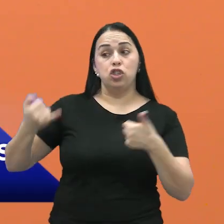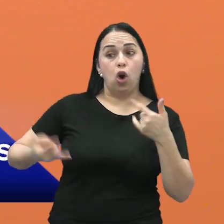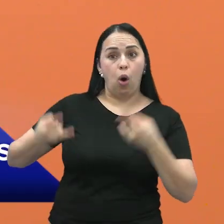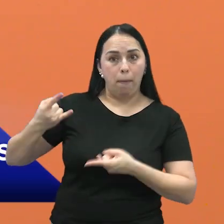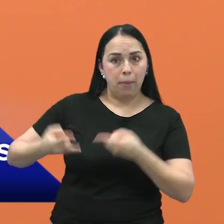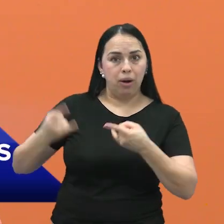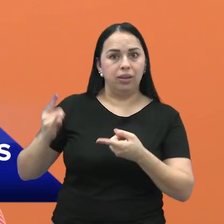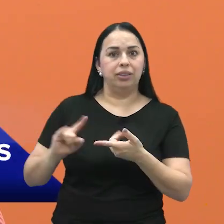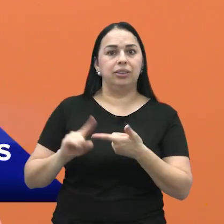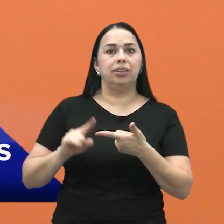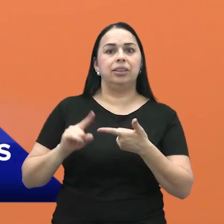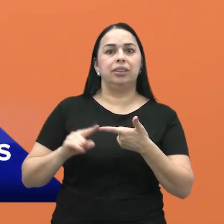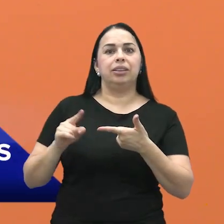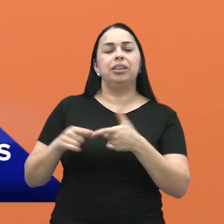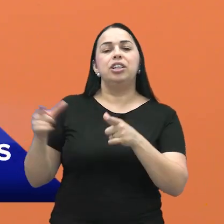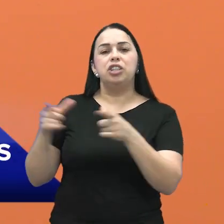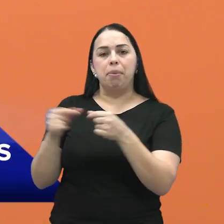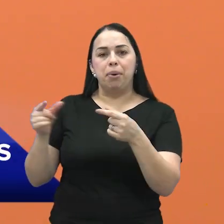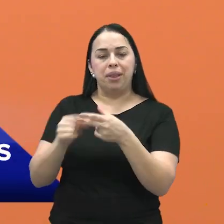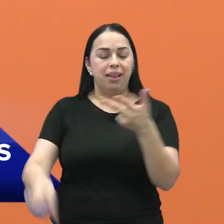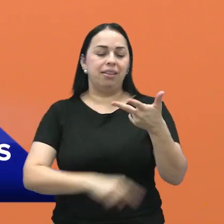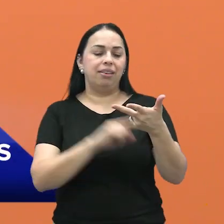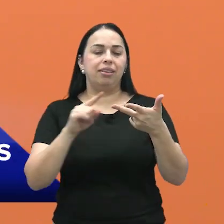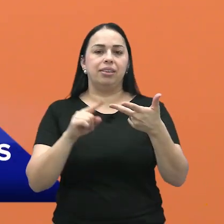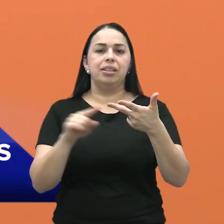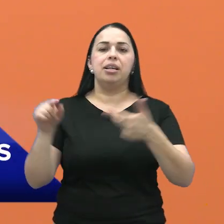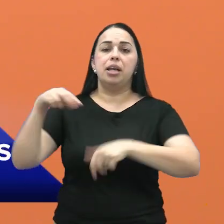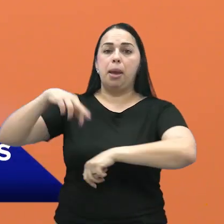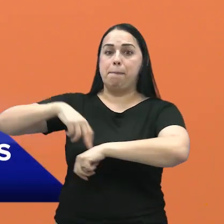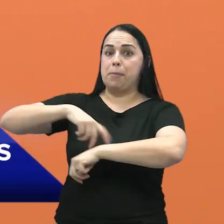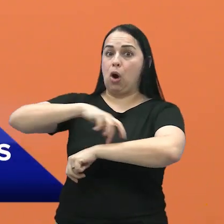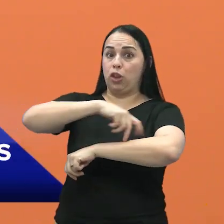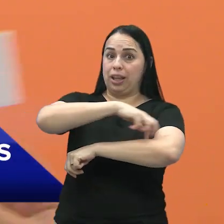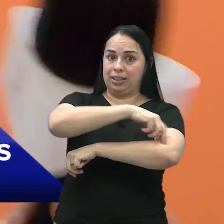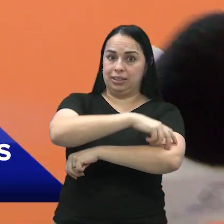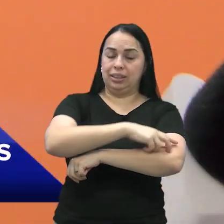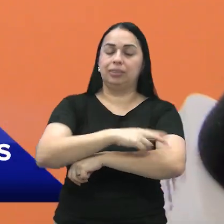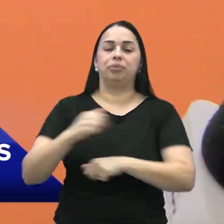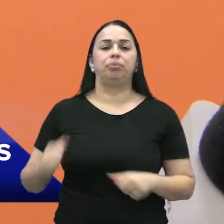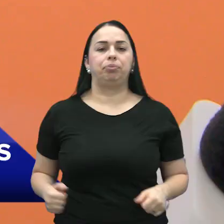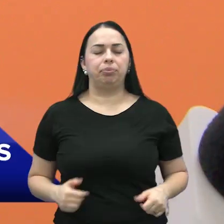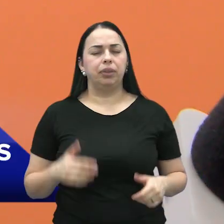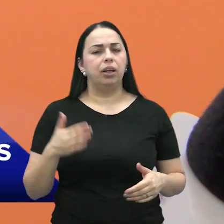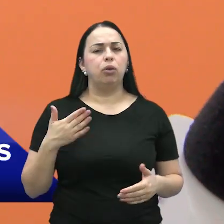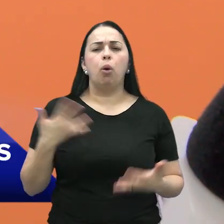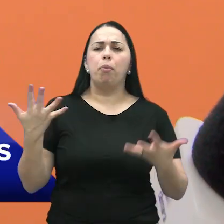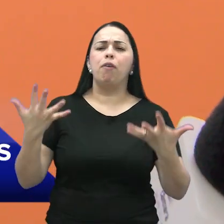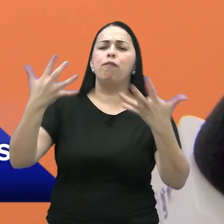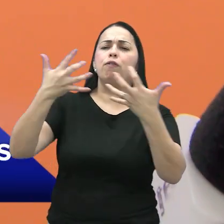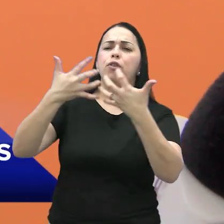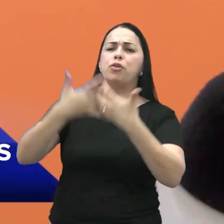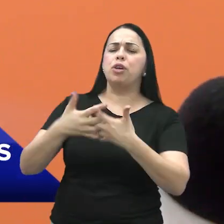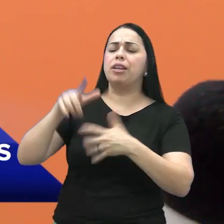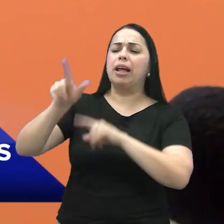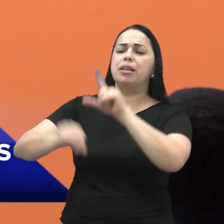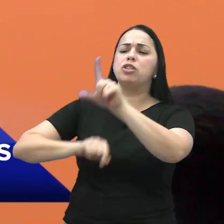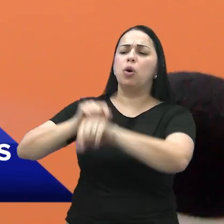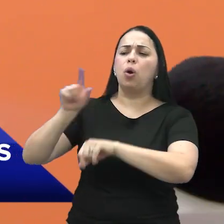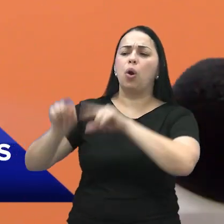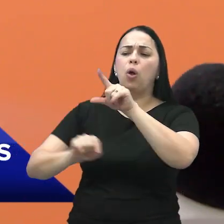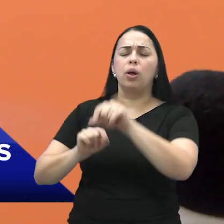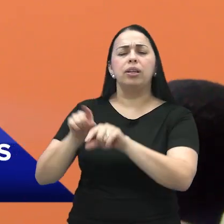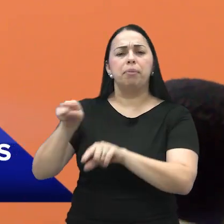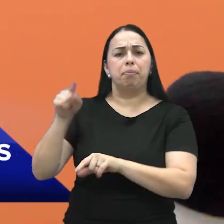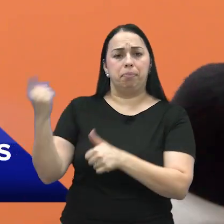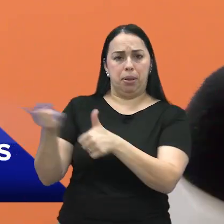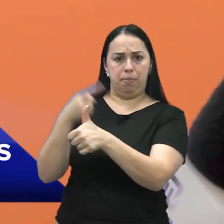de robótica, japonês e moda. Esses são alguns exemplos. E como que funciona esse processo de seleção depois